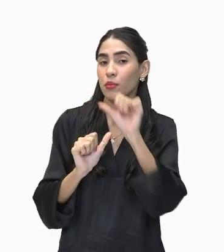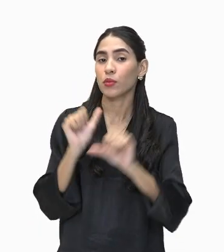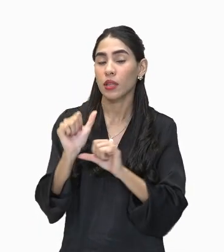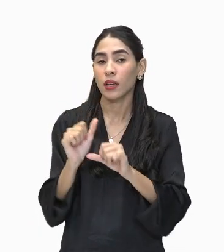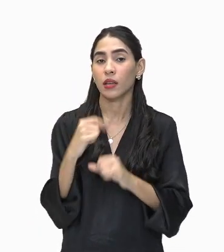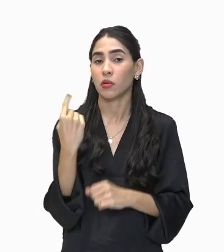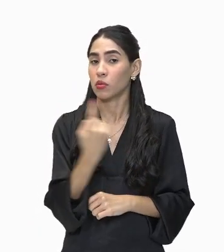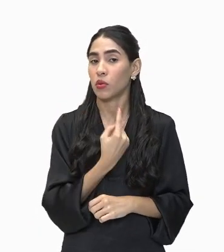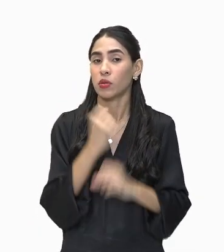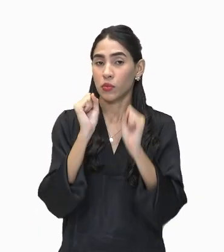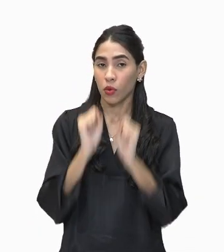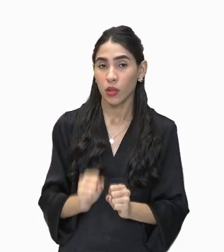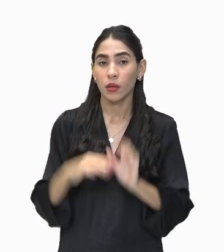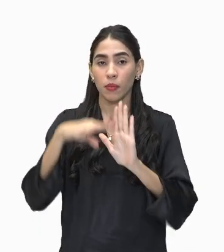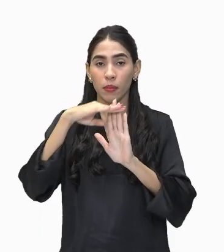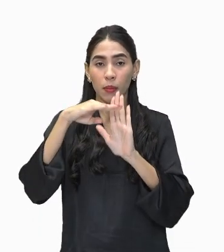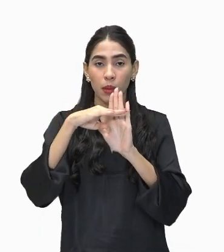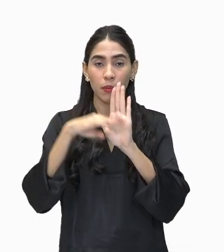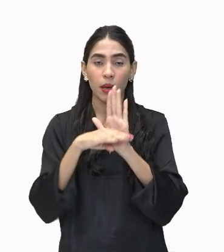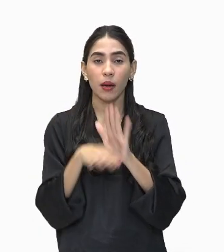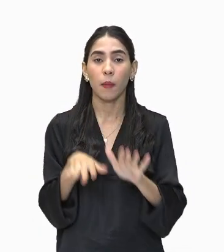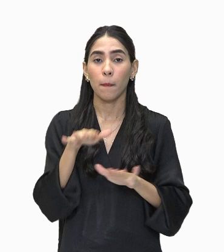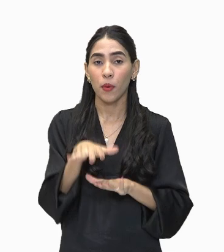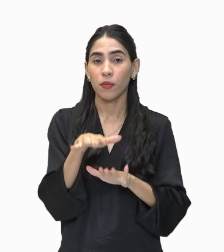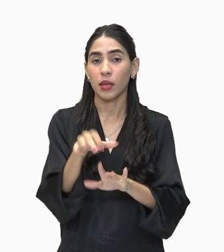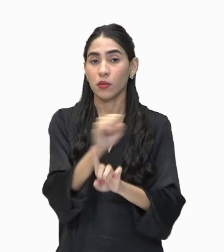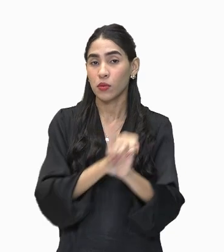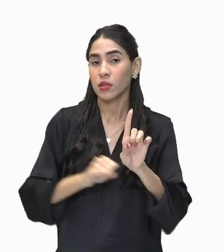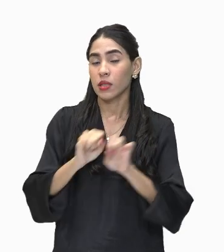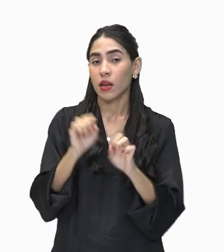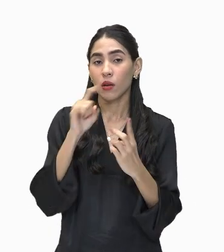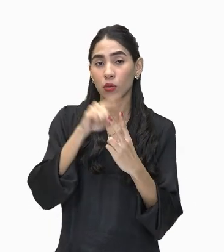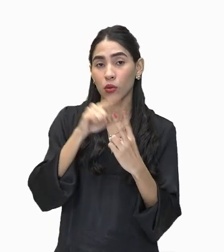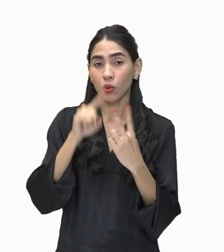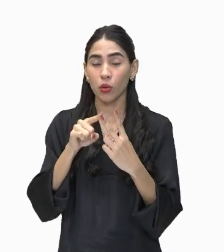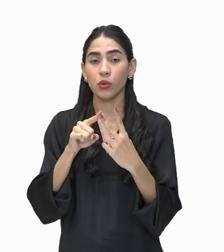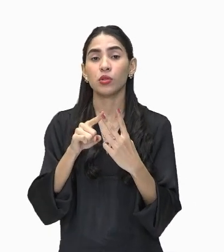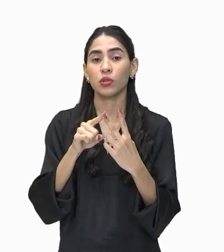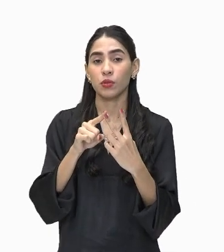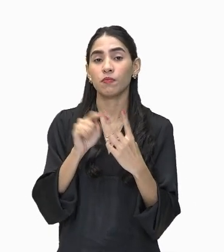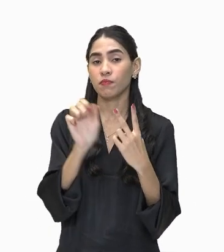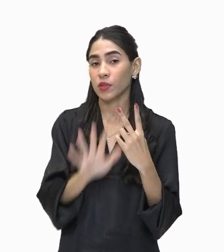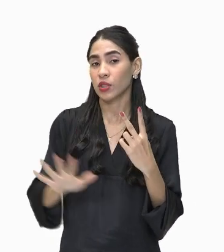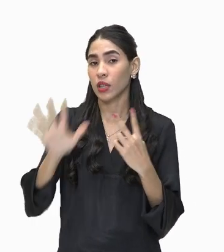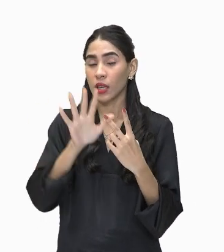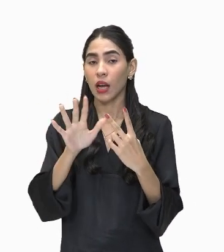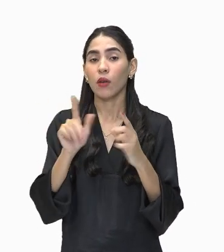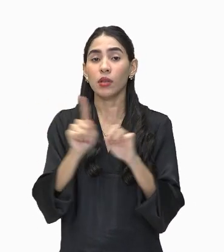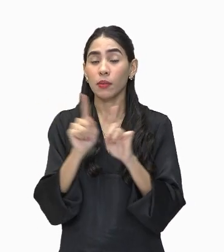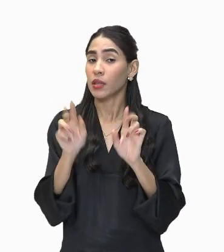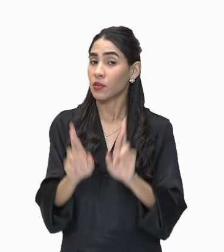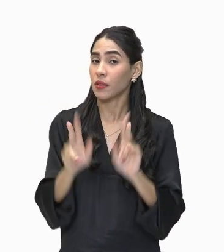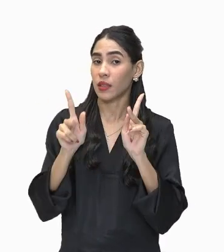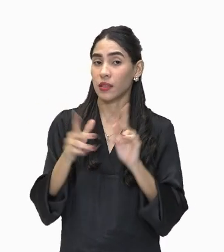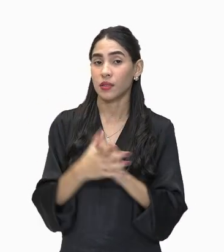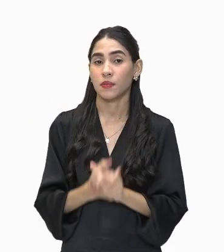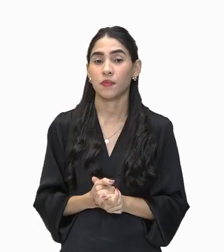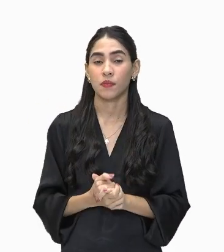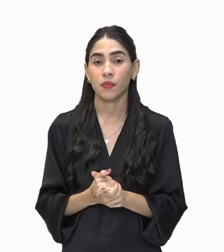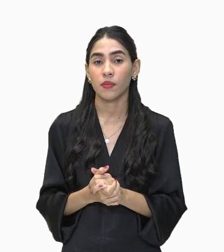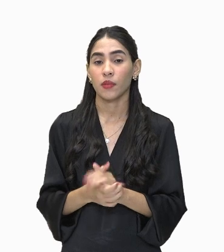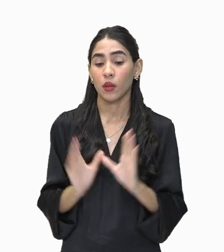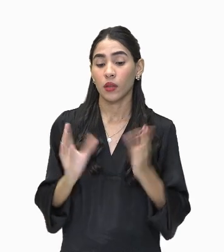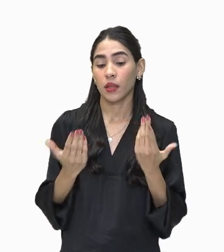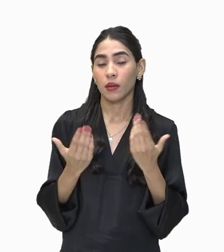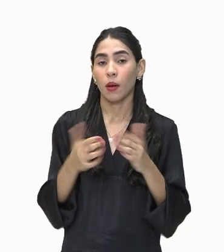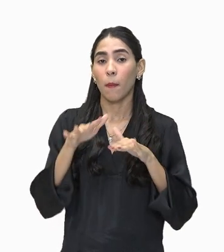podemos classificar os movimentos sociais em duas categorias gerais e distintas: os